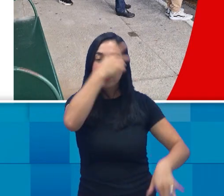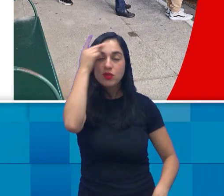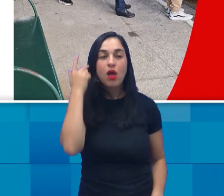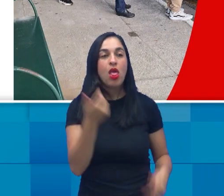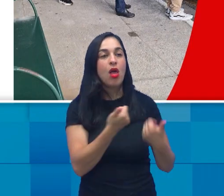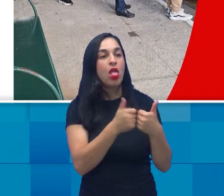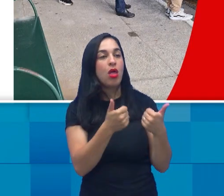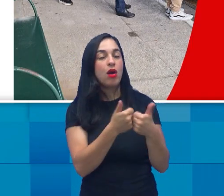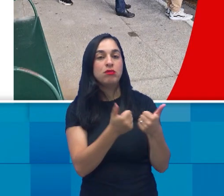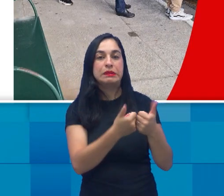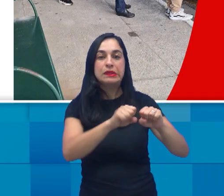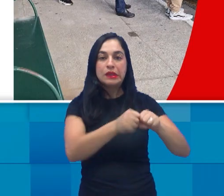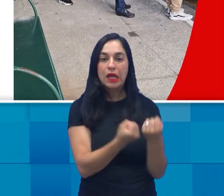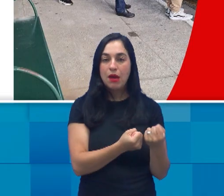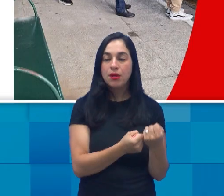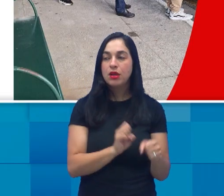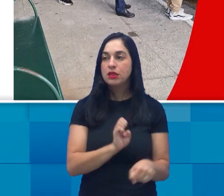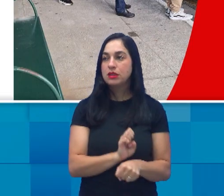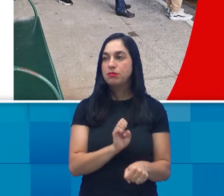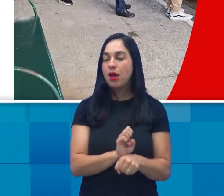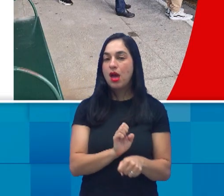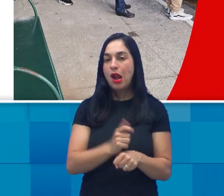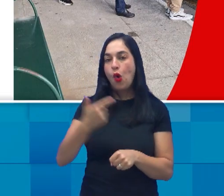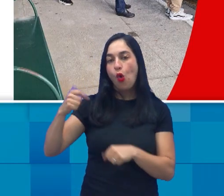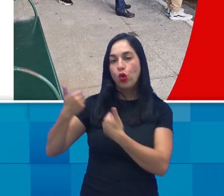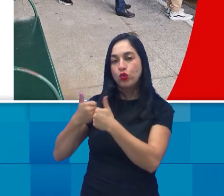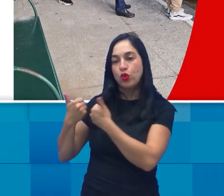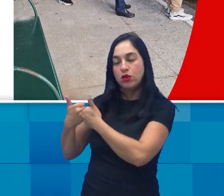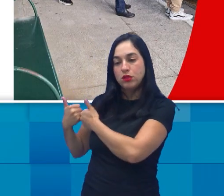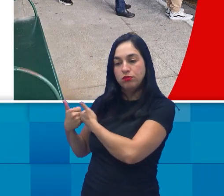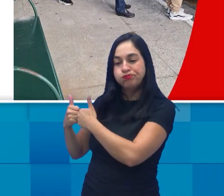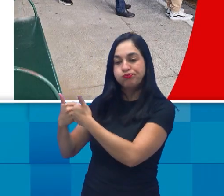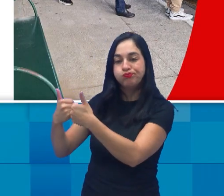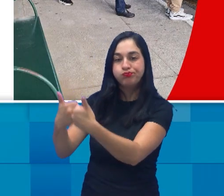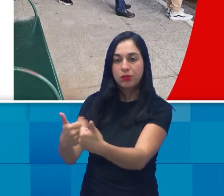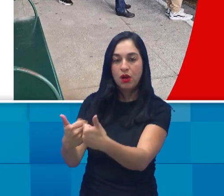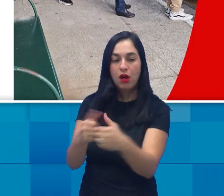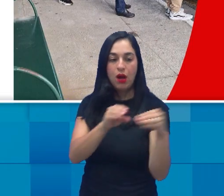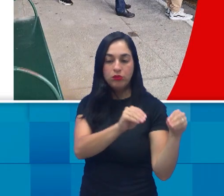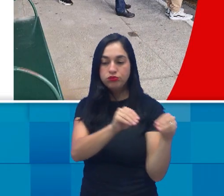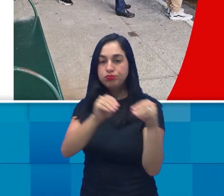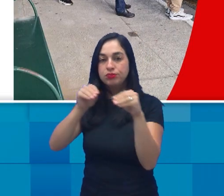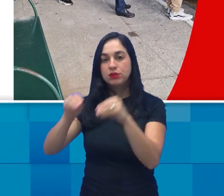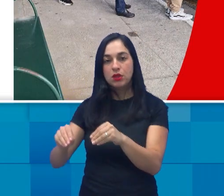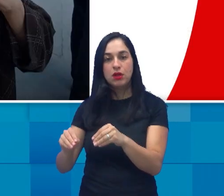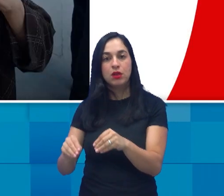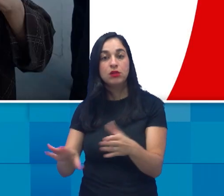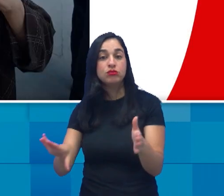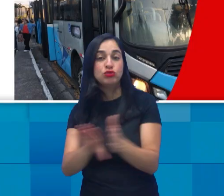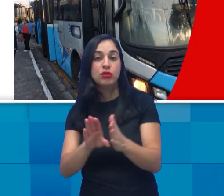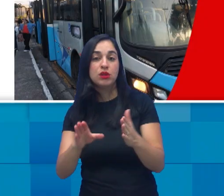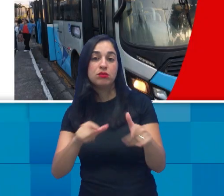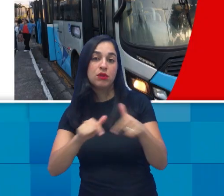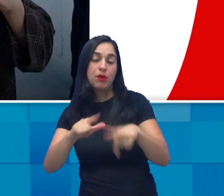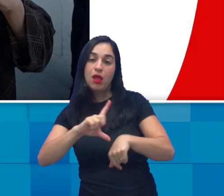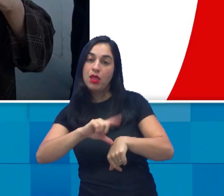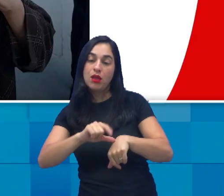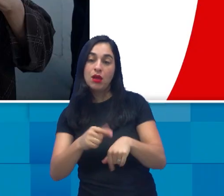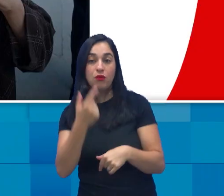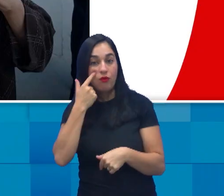chegam atrasadas. Hoje de manhã, muitas trabalhadoras chegaram atrasadas. Veja o vídeo.